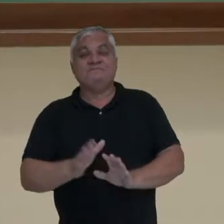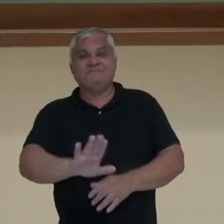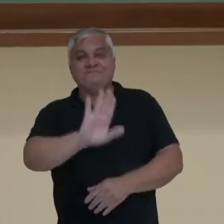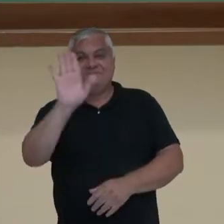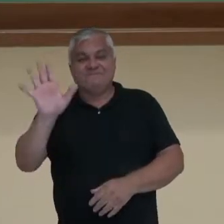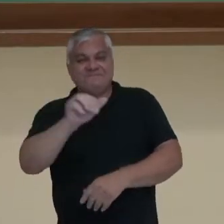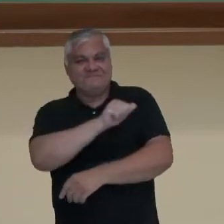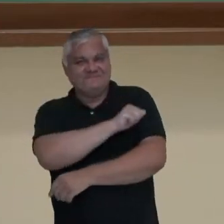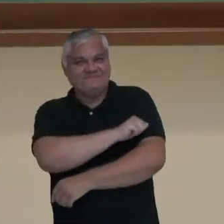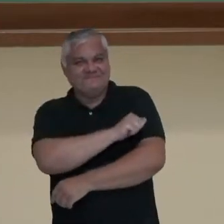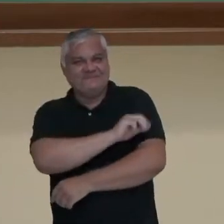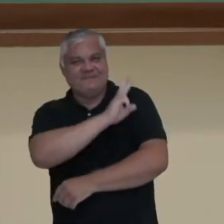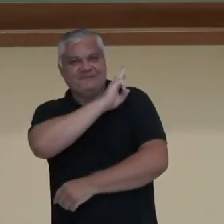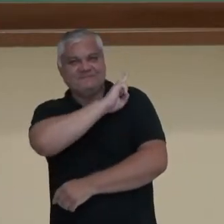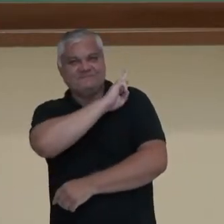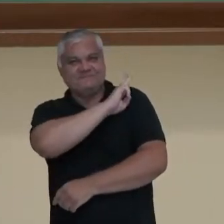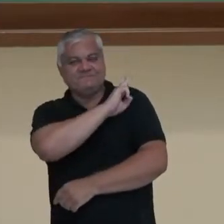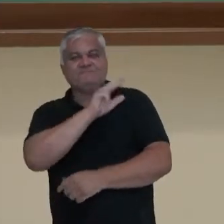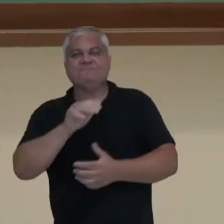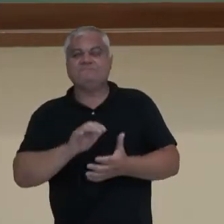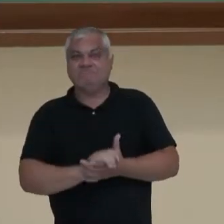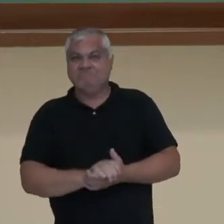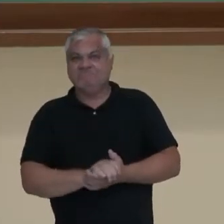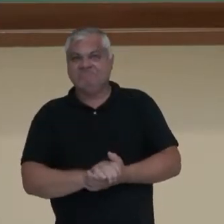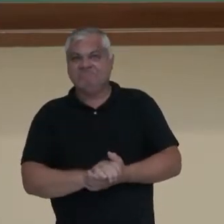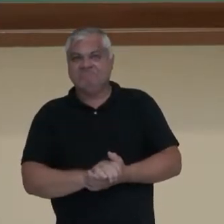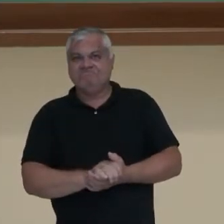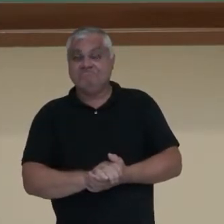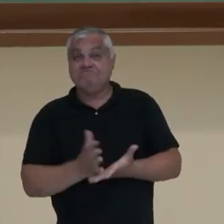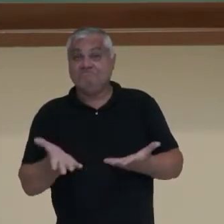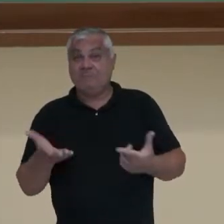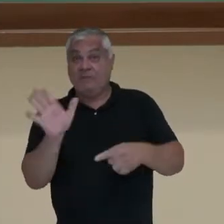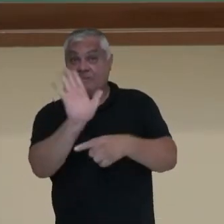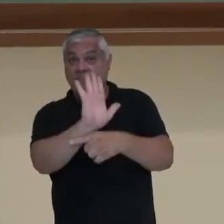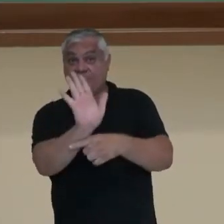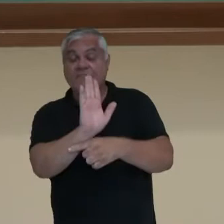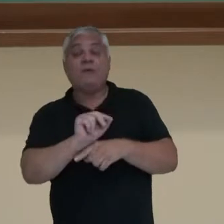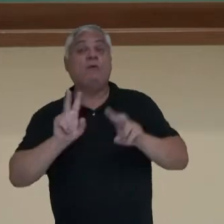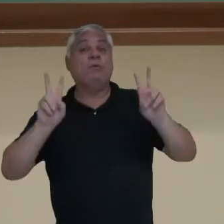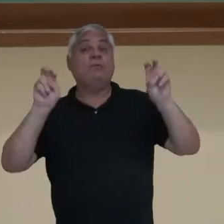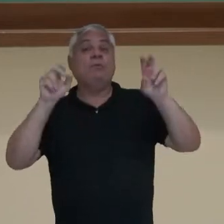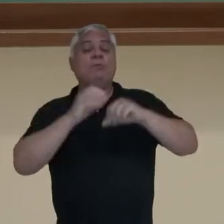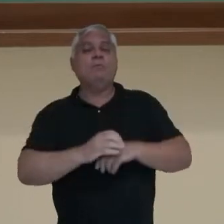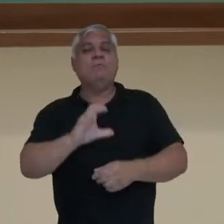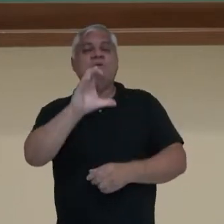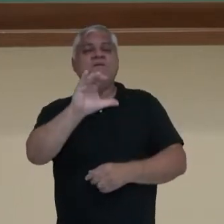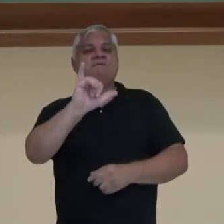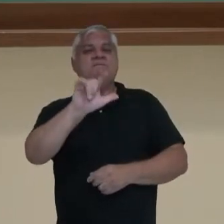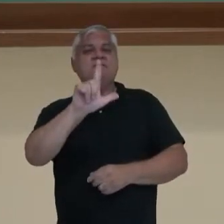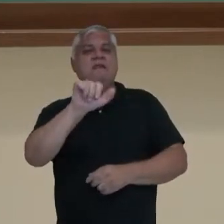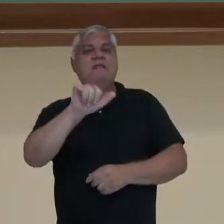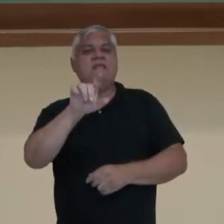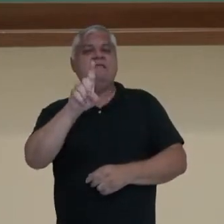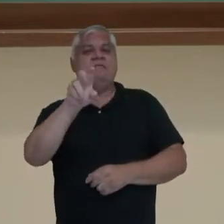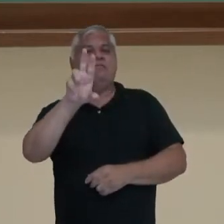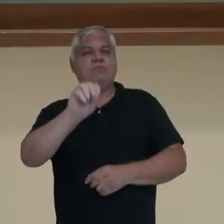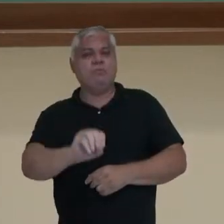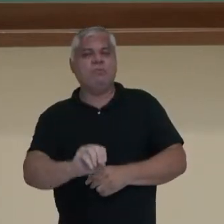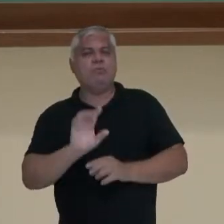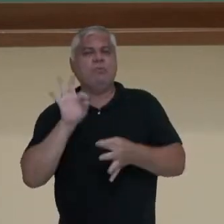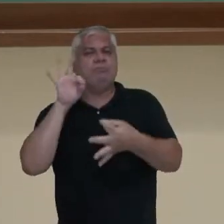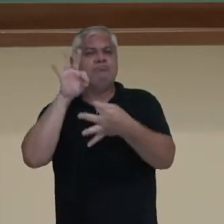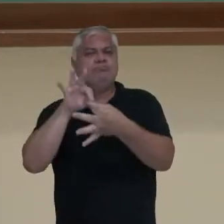Olá, estudantes da terceira série do ensino médio. Nesse vídeo a gente vai falar sobre cilindro, mais